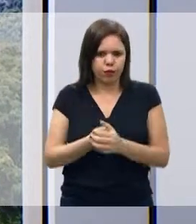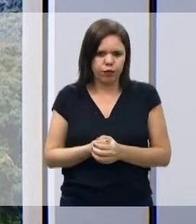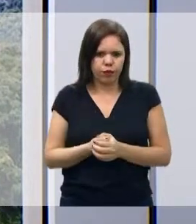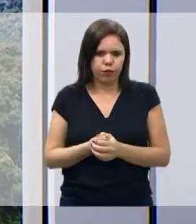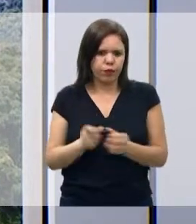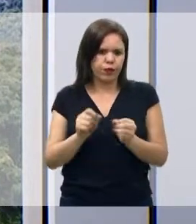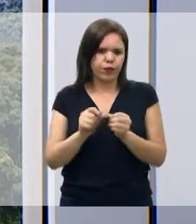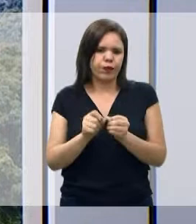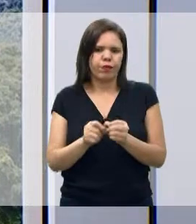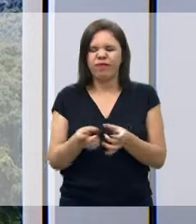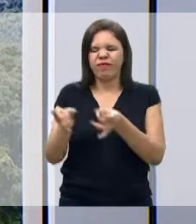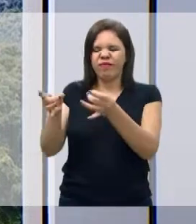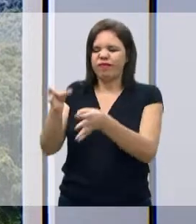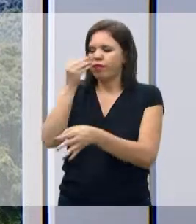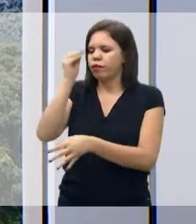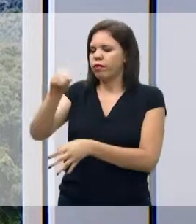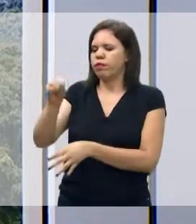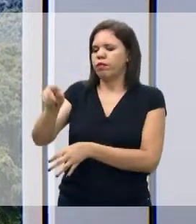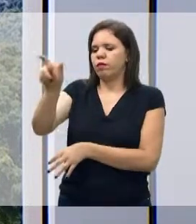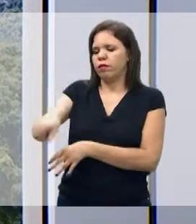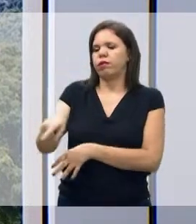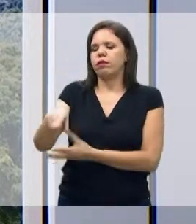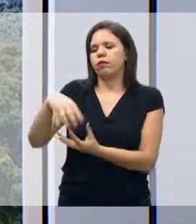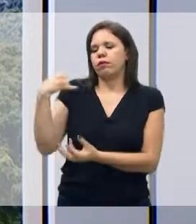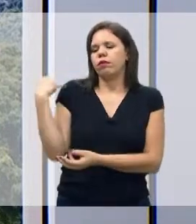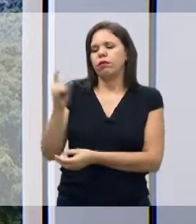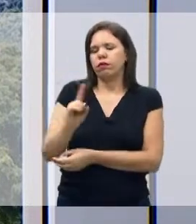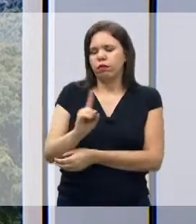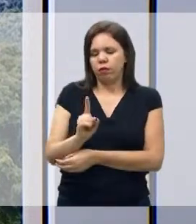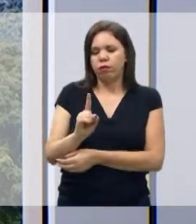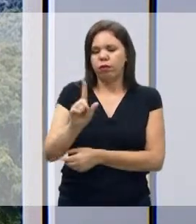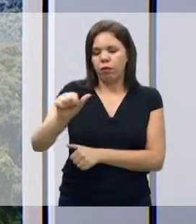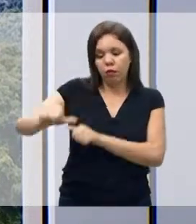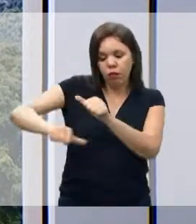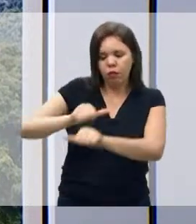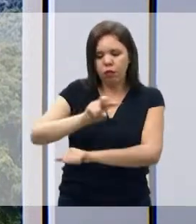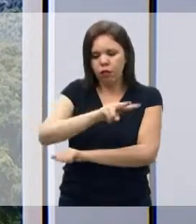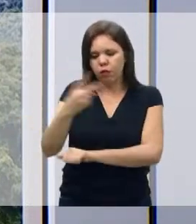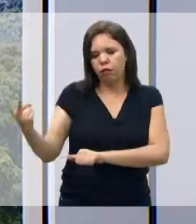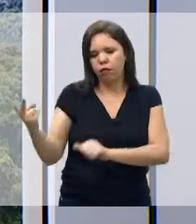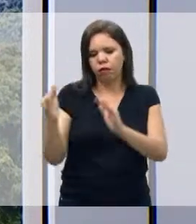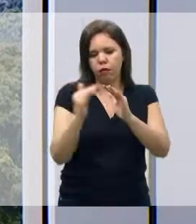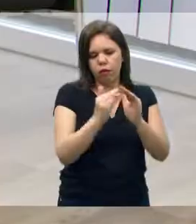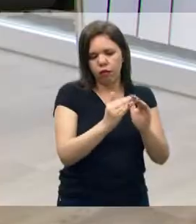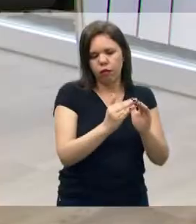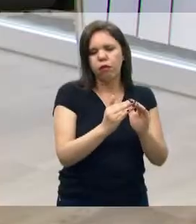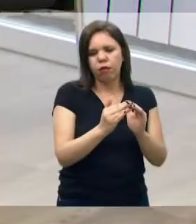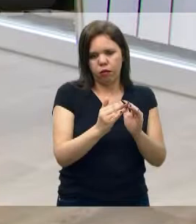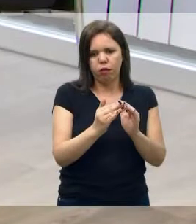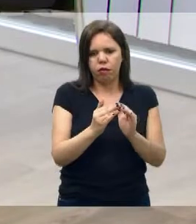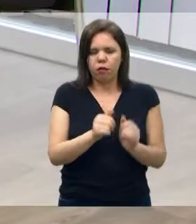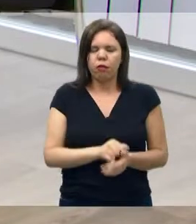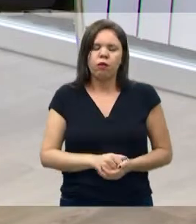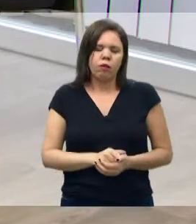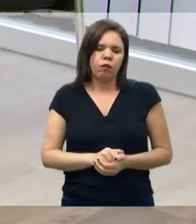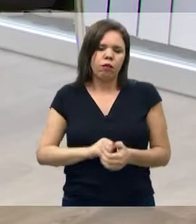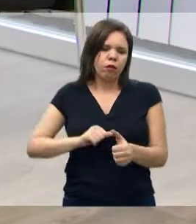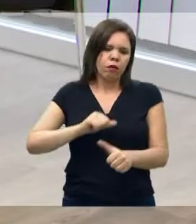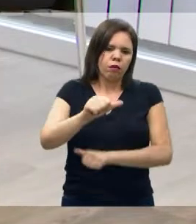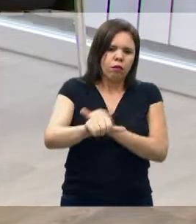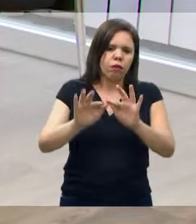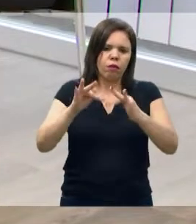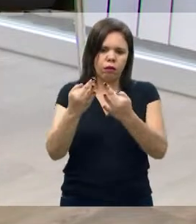você está deixando ou abandonando aquela pessoa, mas é uma alternativa de moradia, né, por conta das